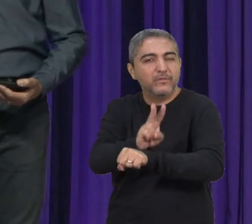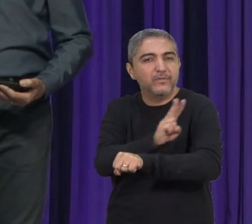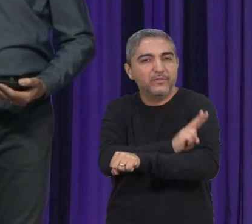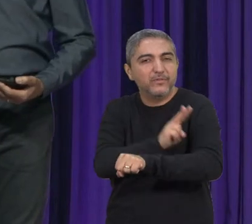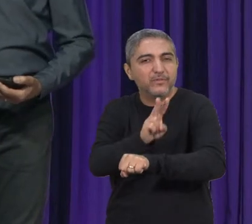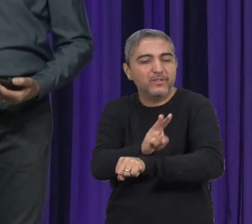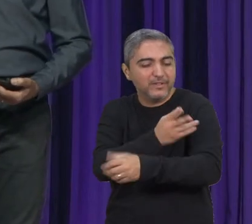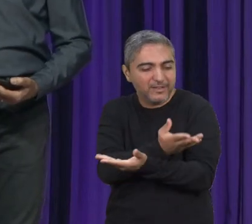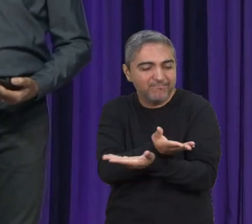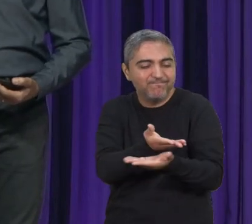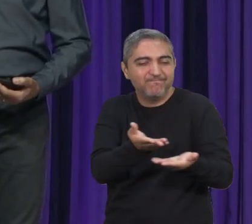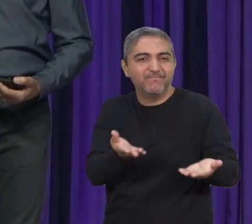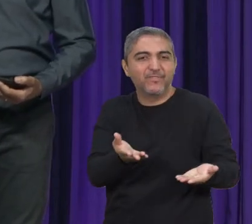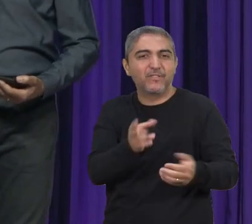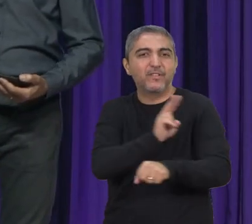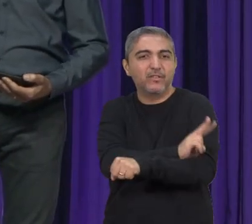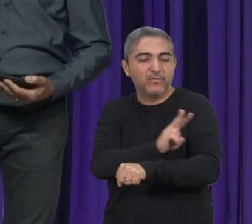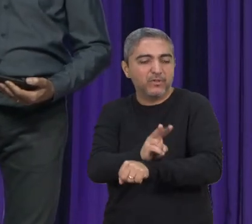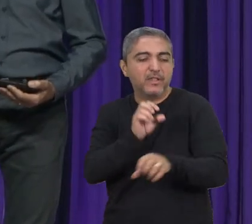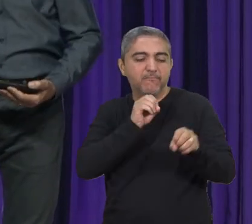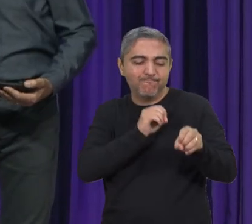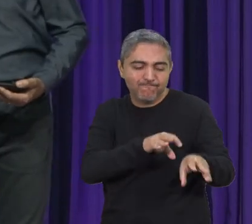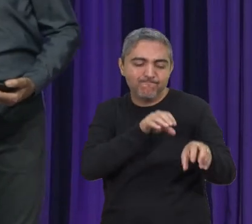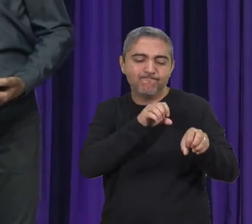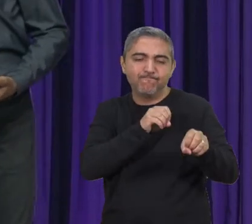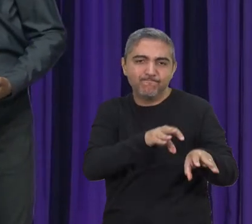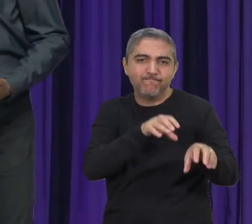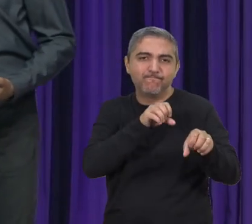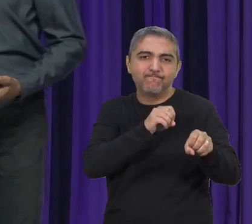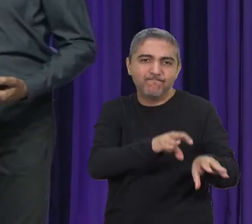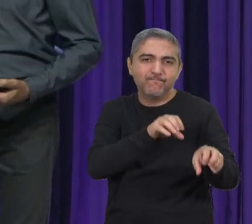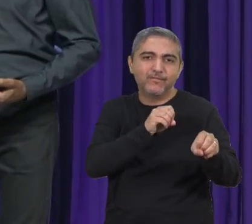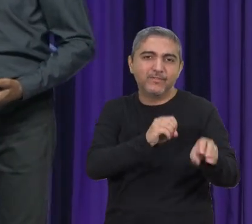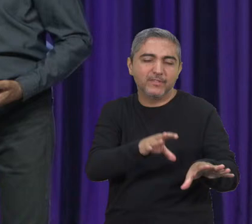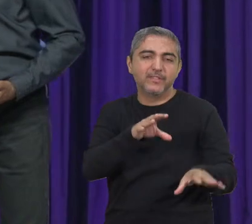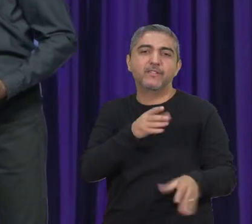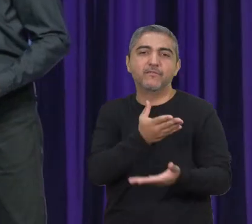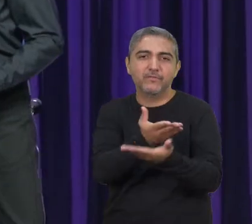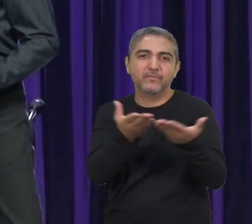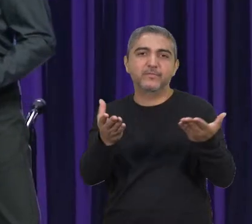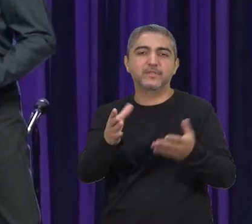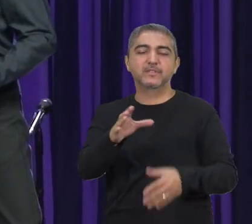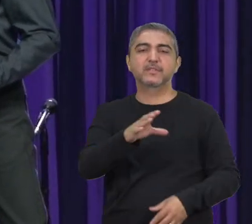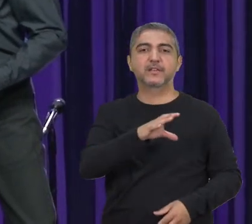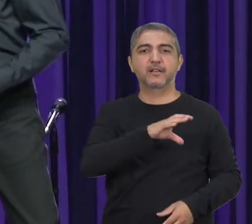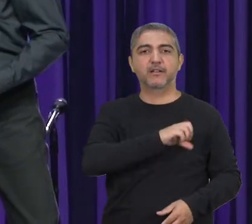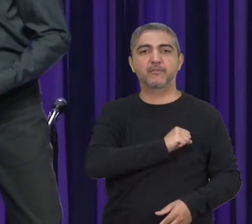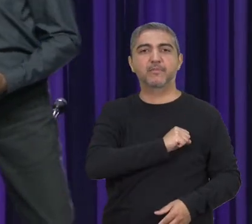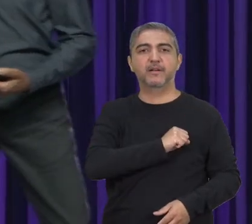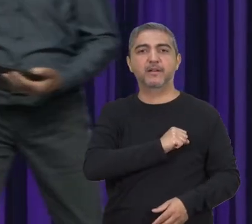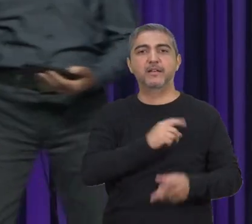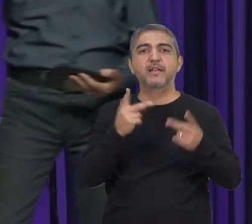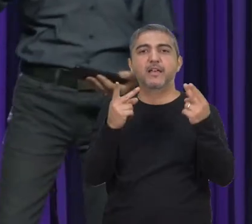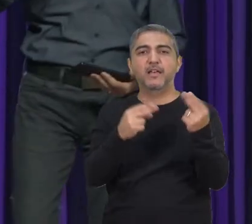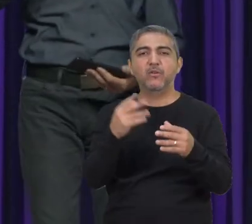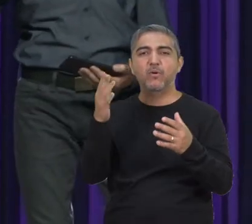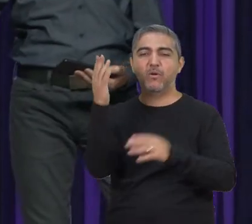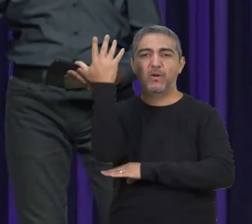ramo. Ele vai colocar inseticida para cortar as pragas que vêm de fora,